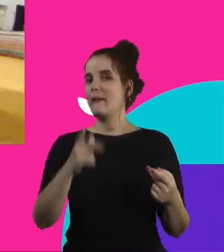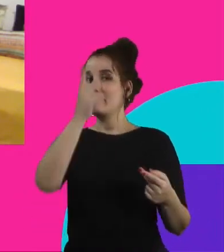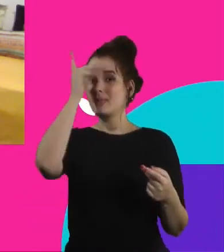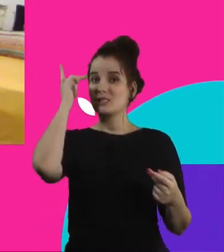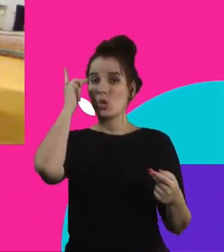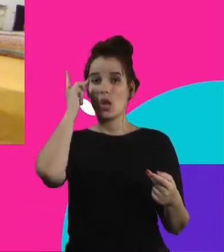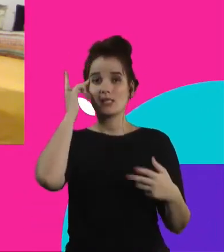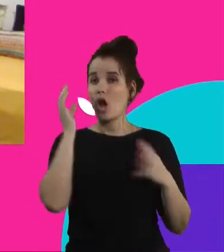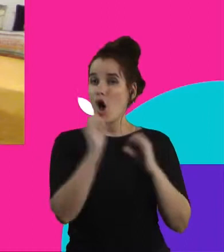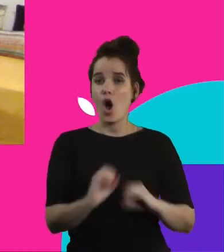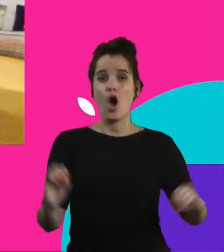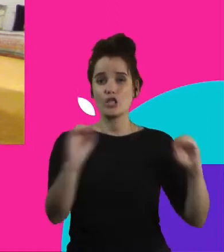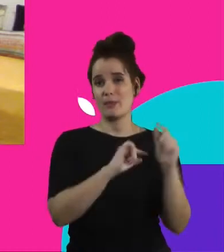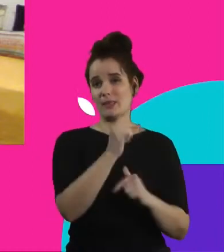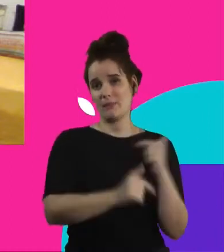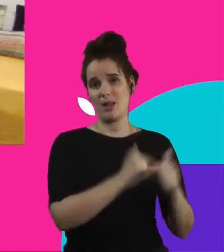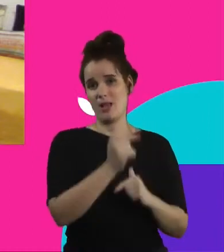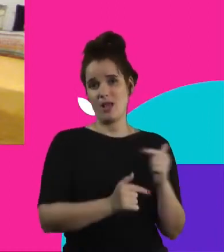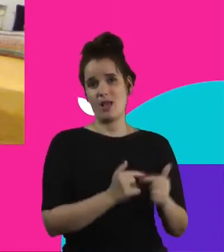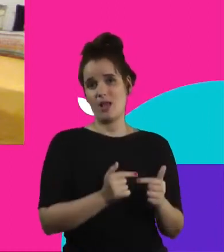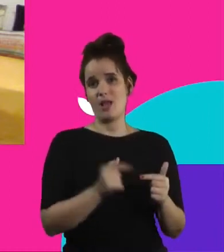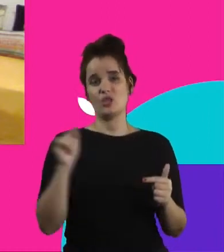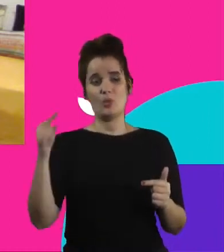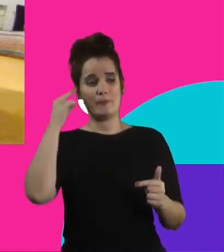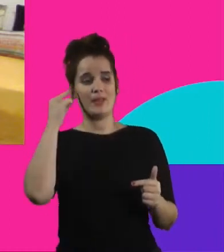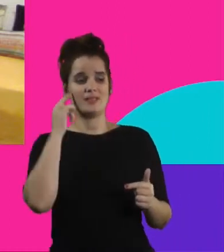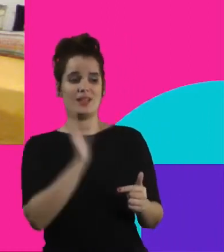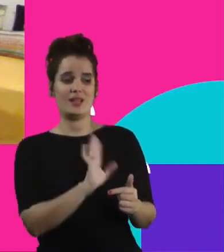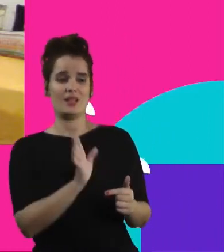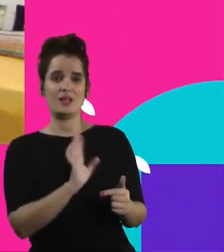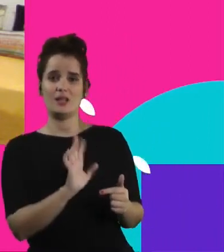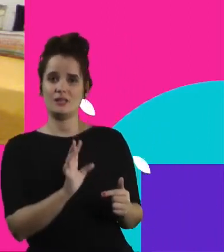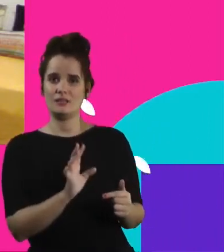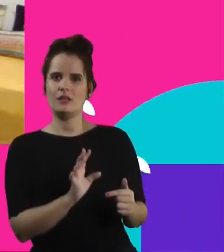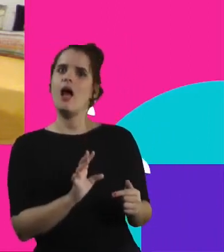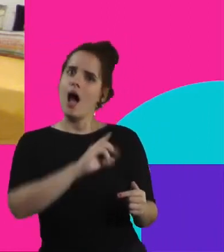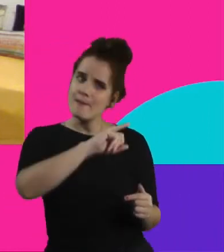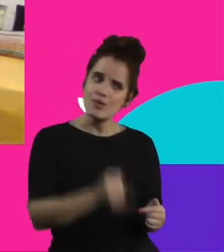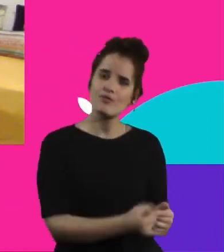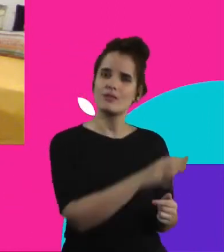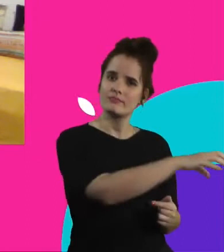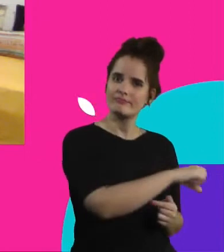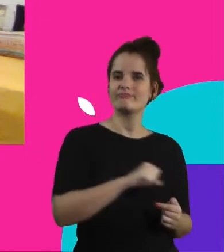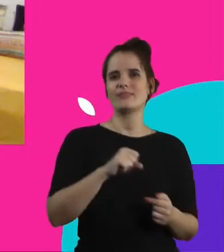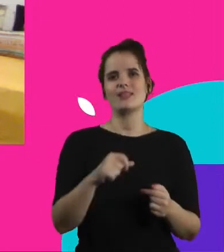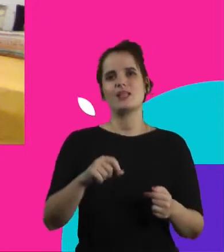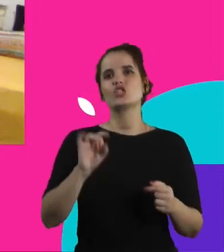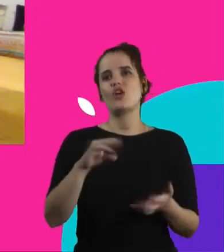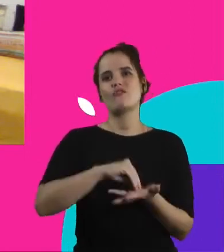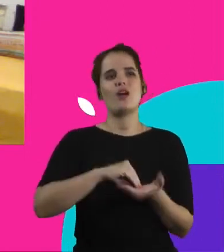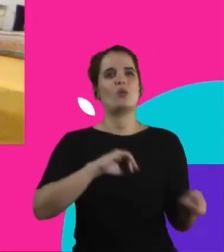deixando de aproveitar e lapidar porque você acha que é pedra, né? Então, coisas assim. que a gente precisa levar